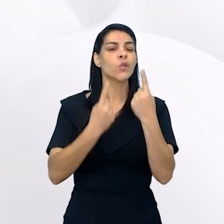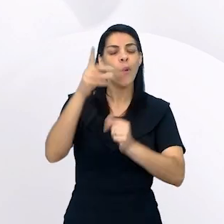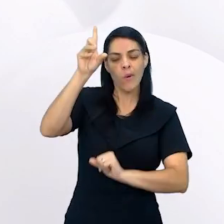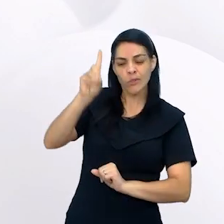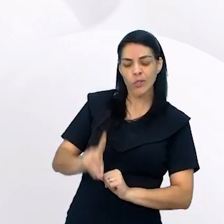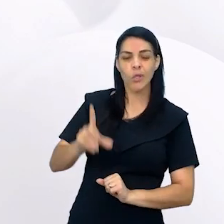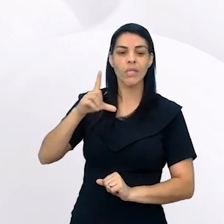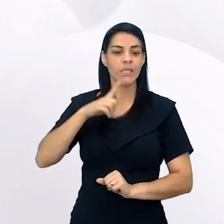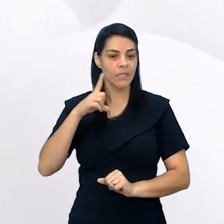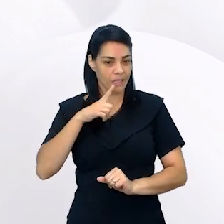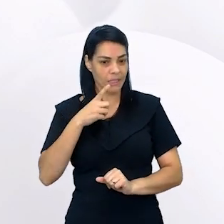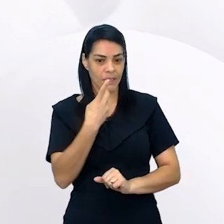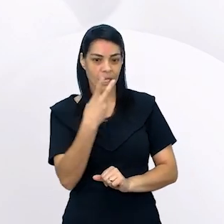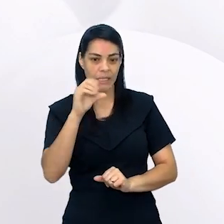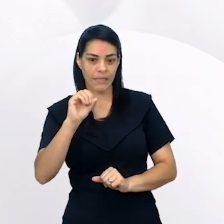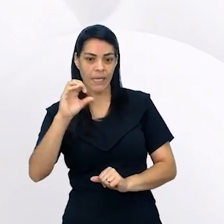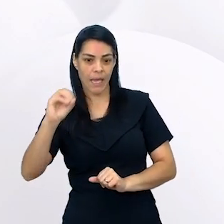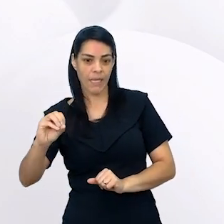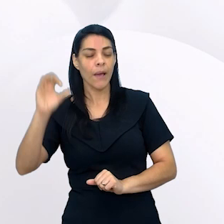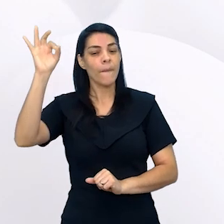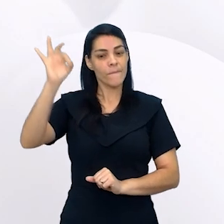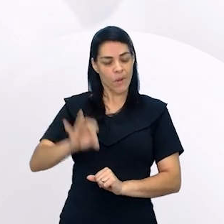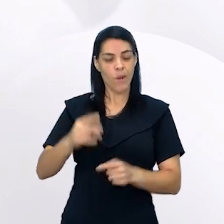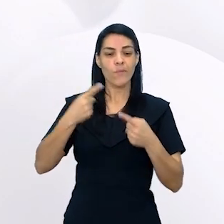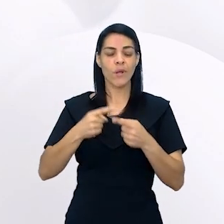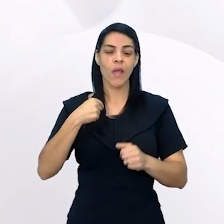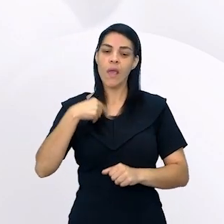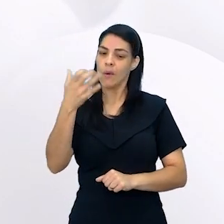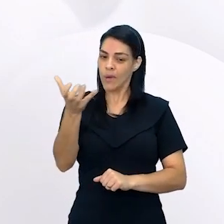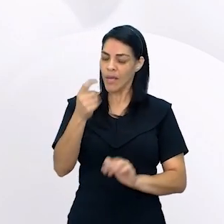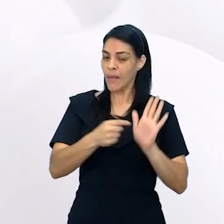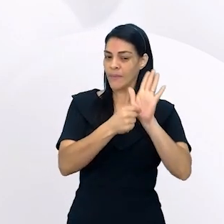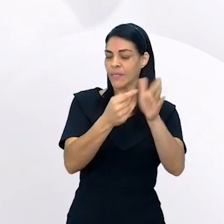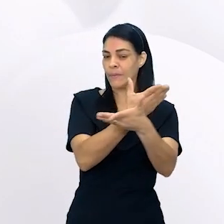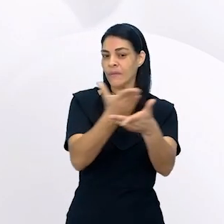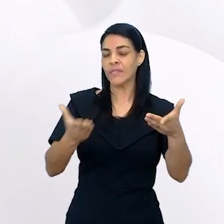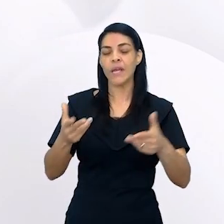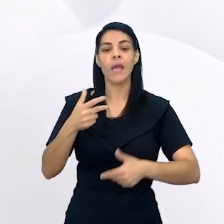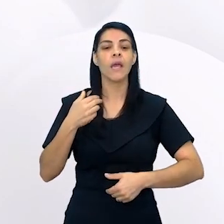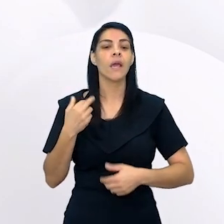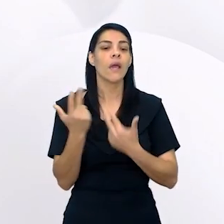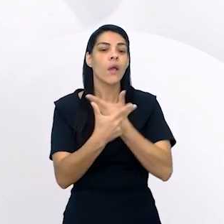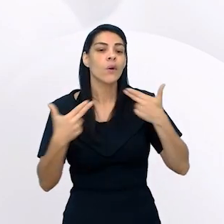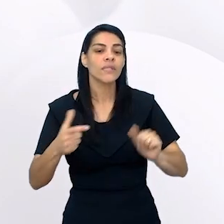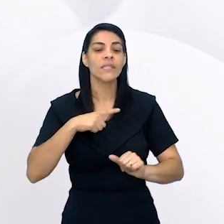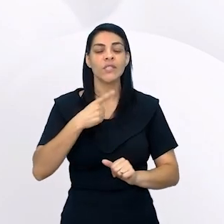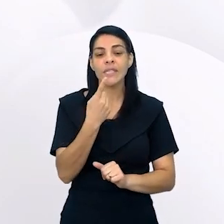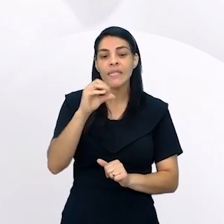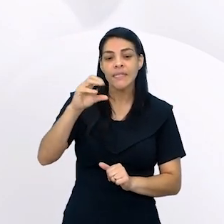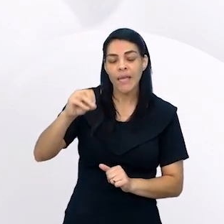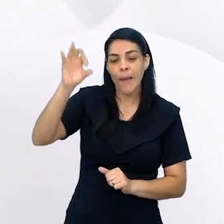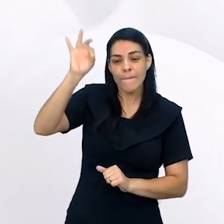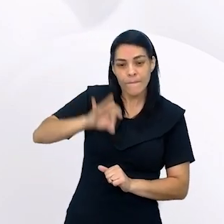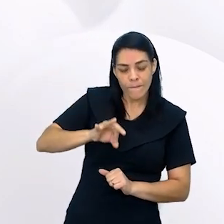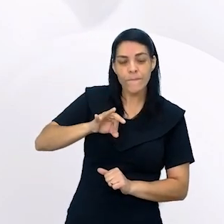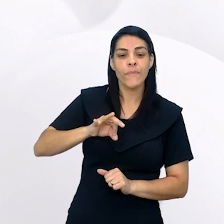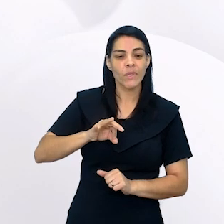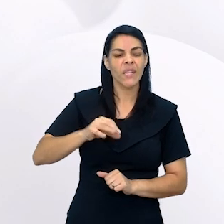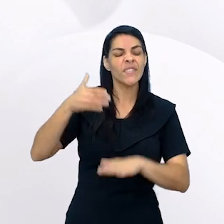tinha atingido 100% que eu queria apresentar para vocês algo que teria 100% de